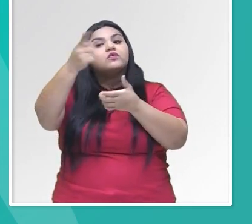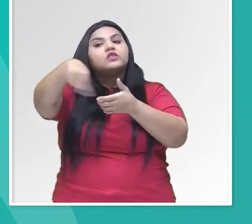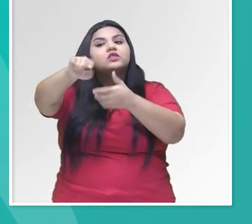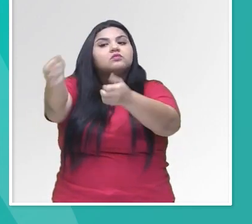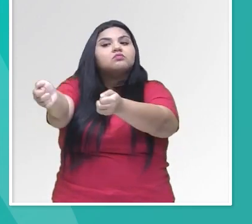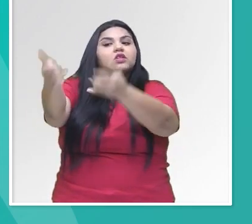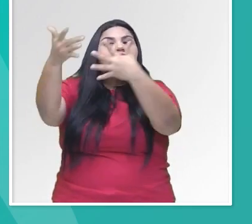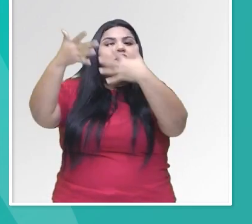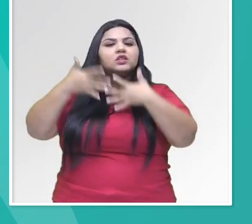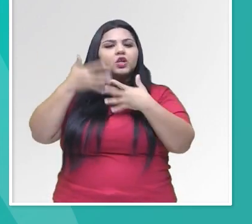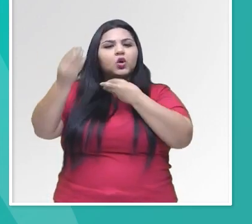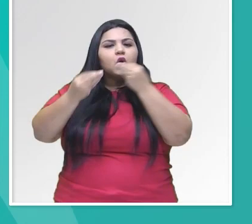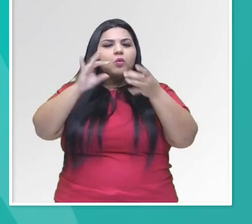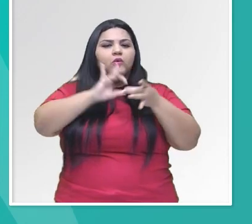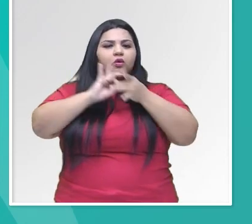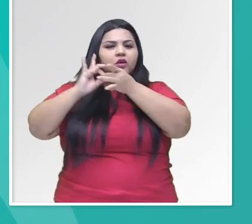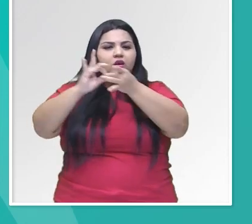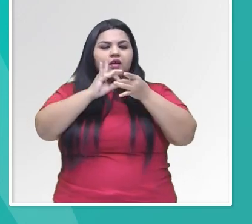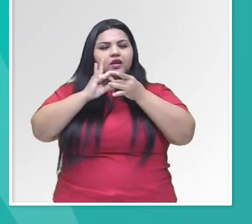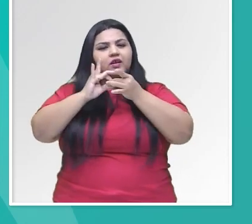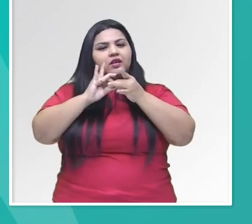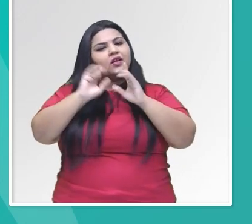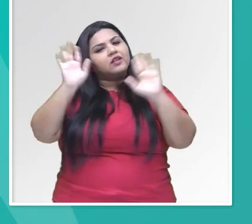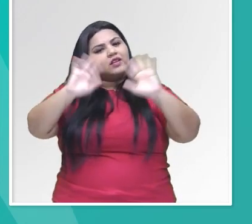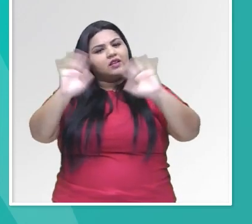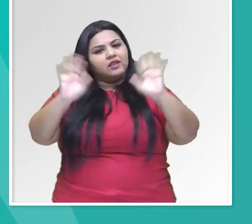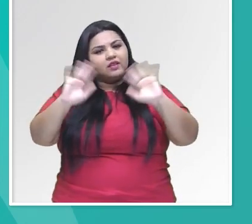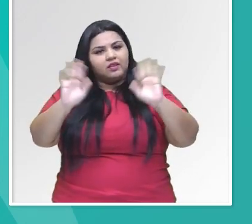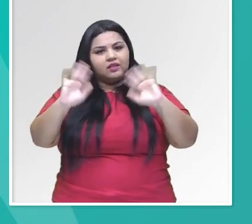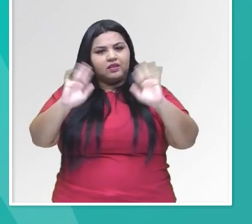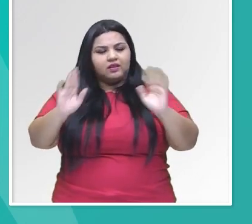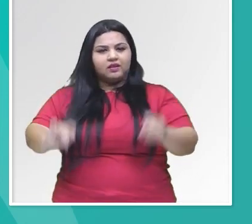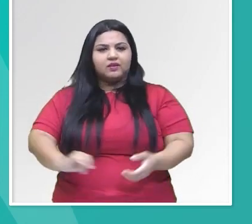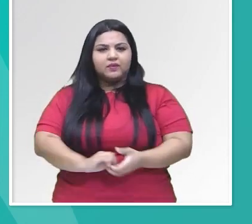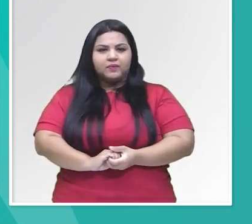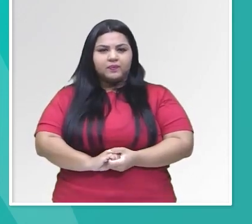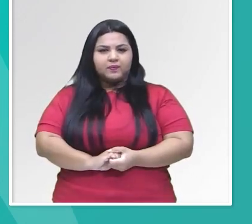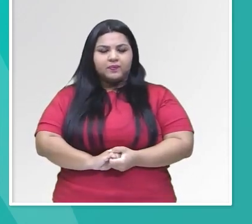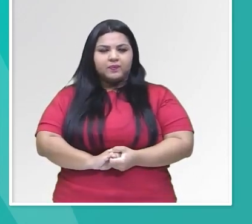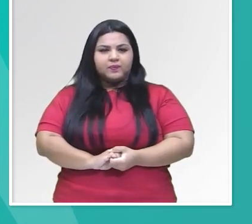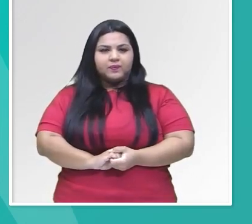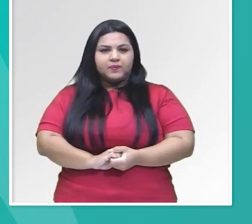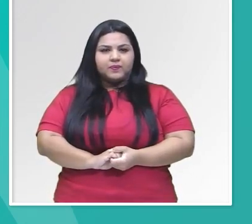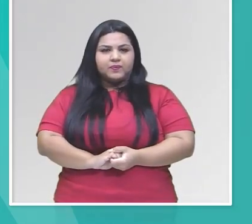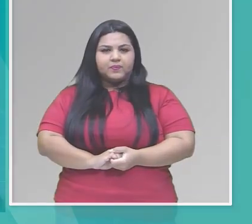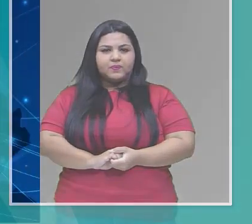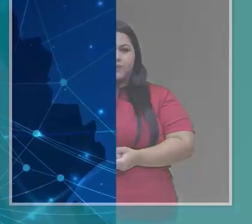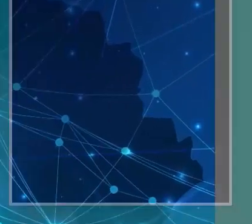foi essa corrente. Então, até a próxima aula, pessoal!